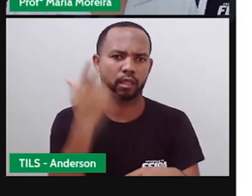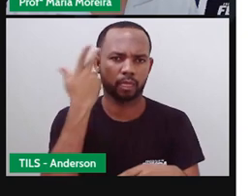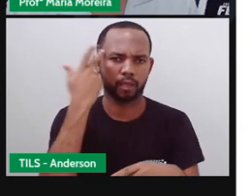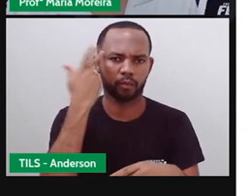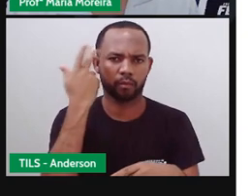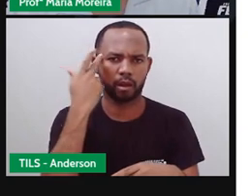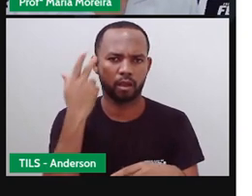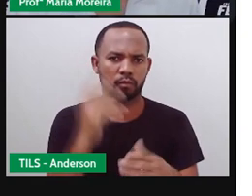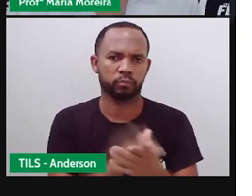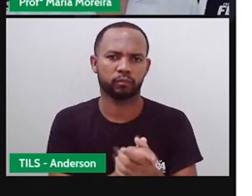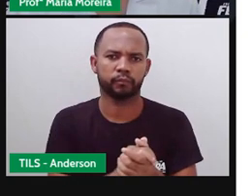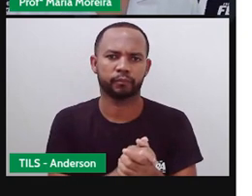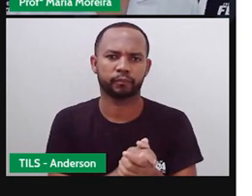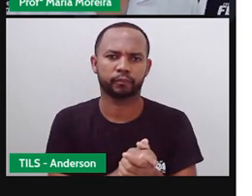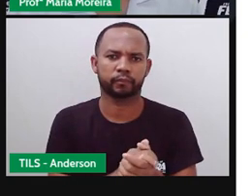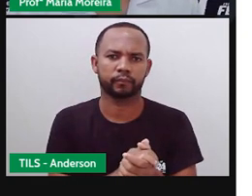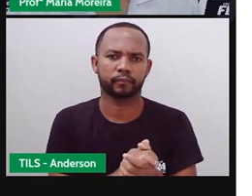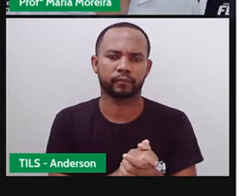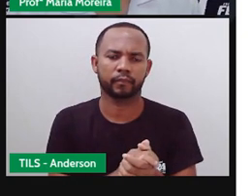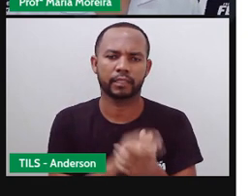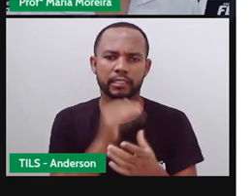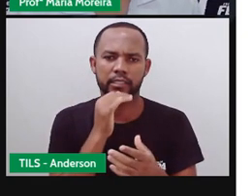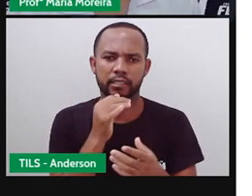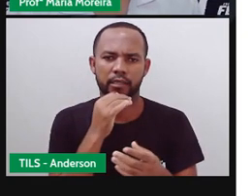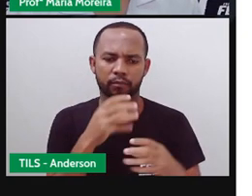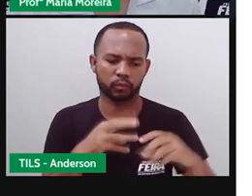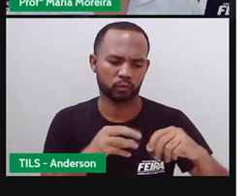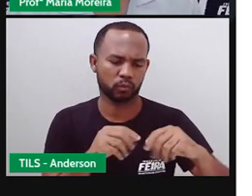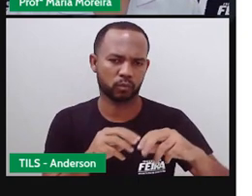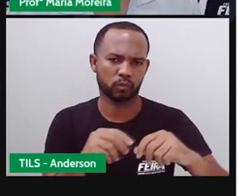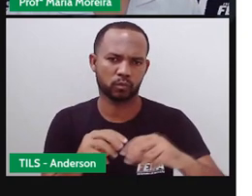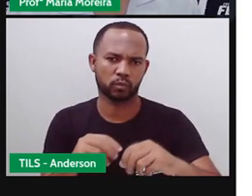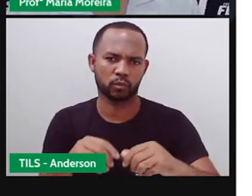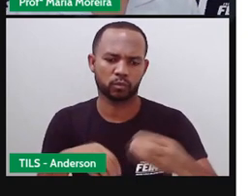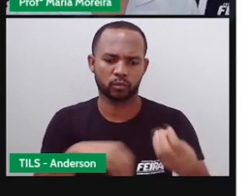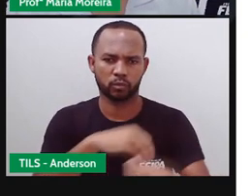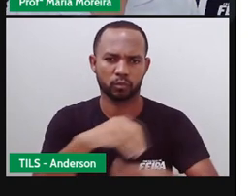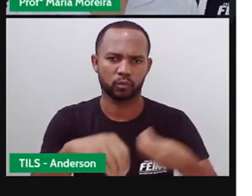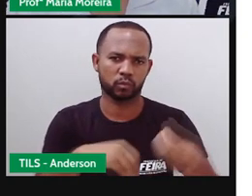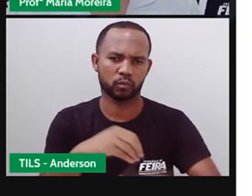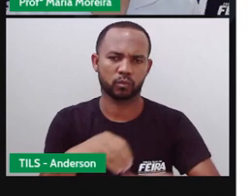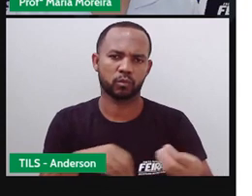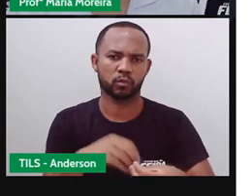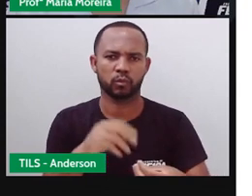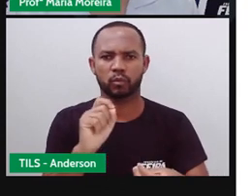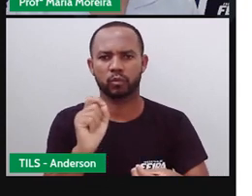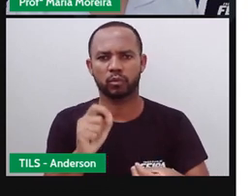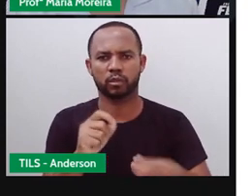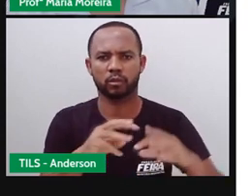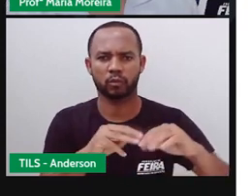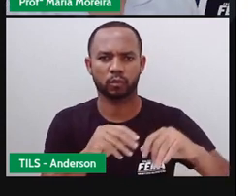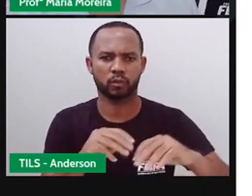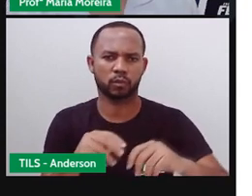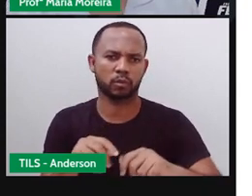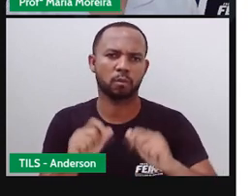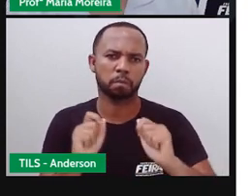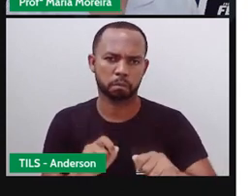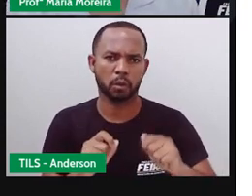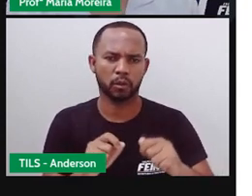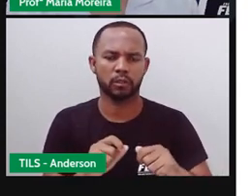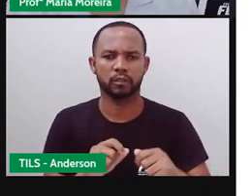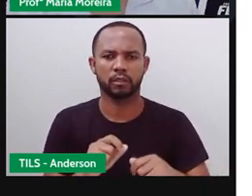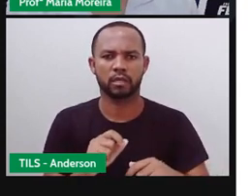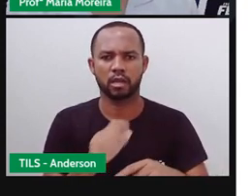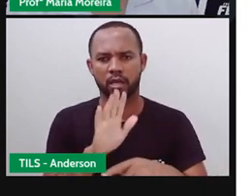certo no essa matéria orgânica em decomposição ou seja apodrecendo por